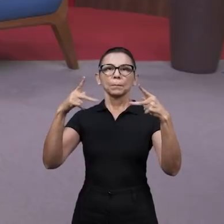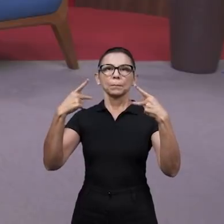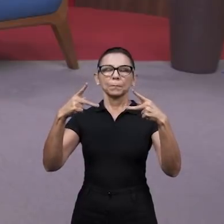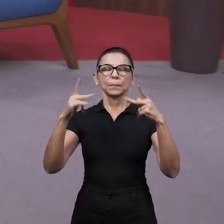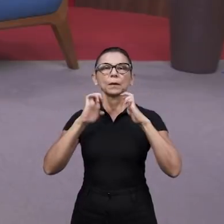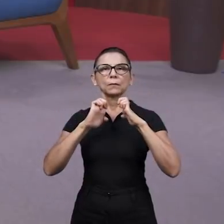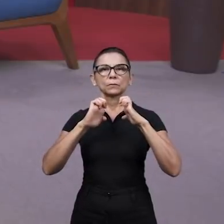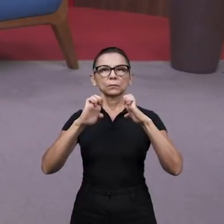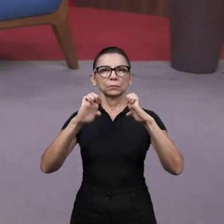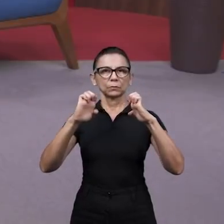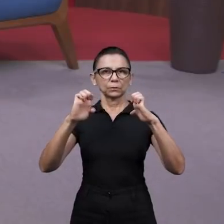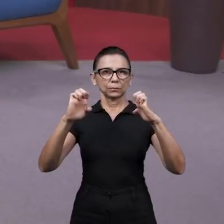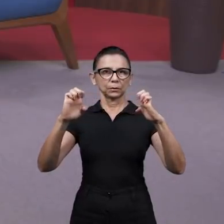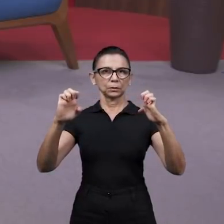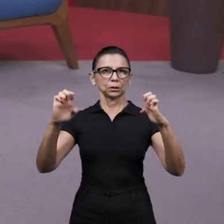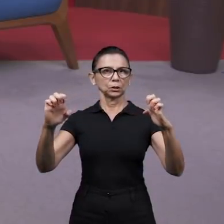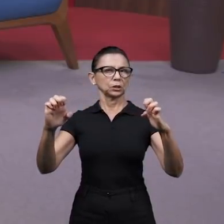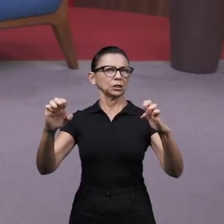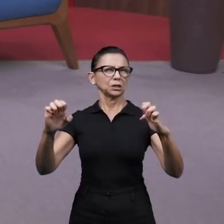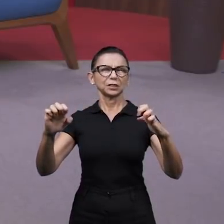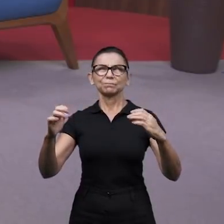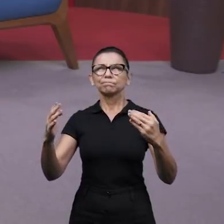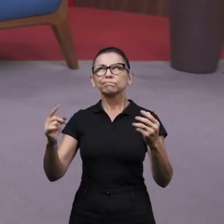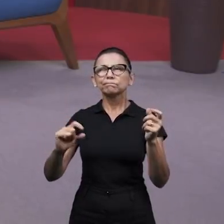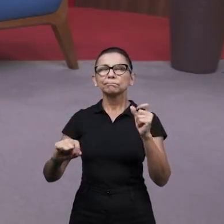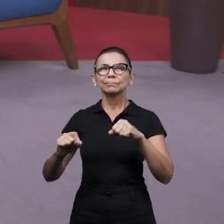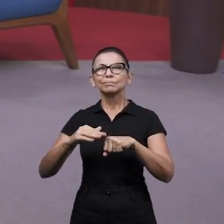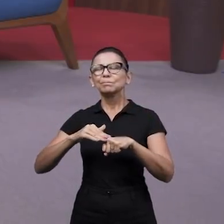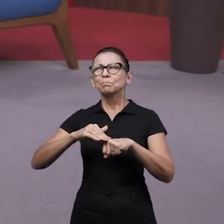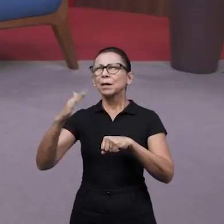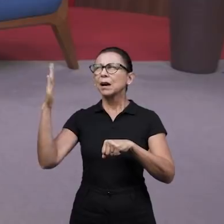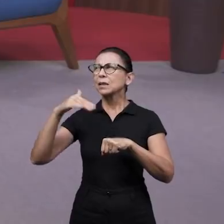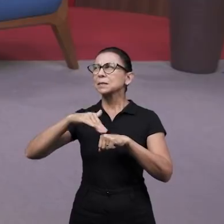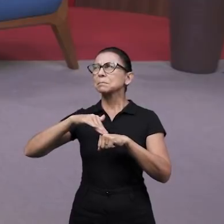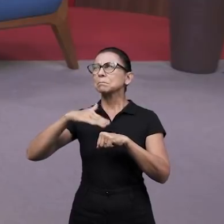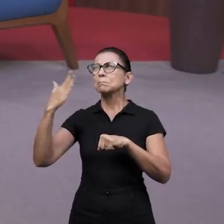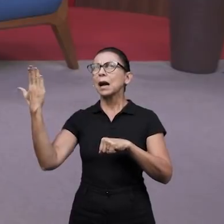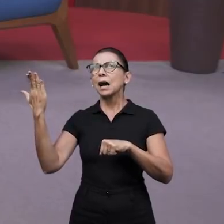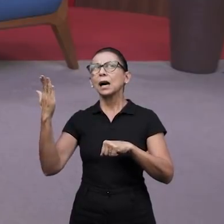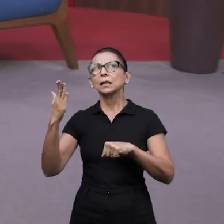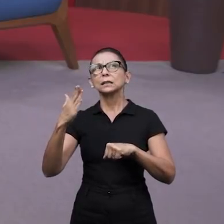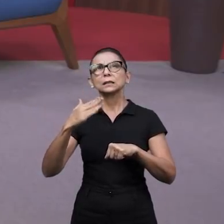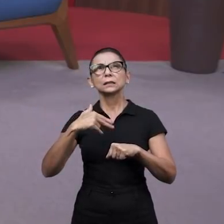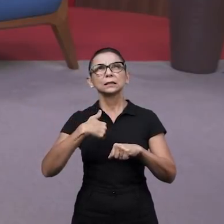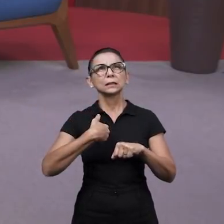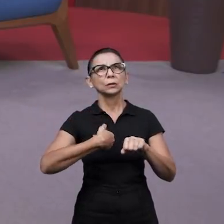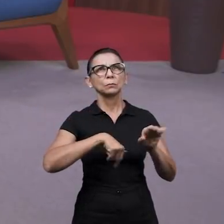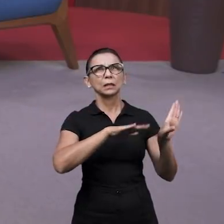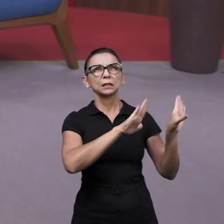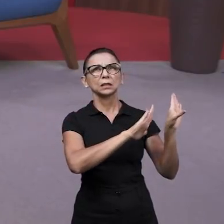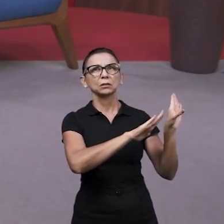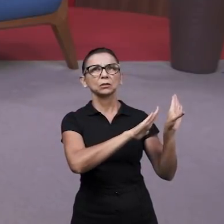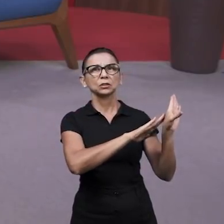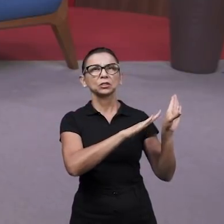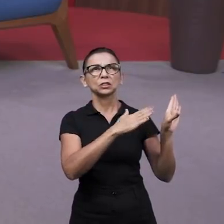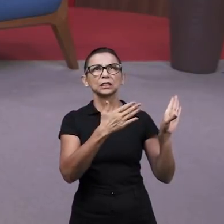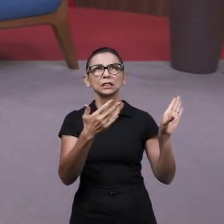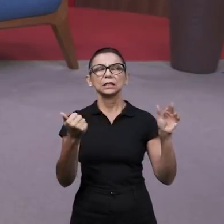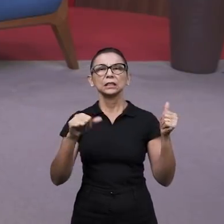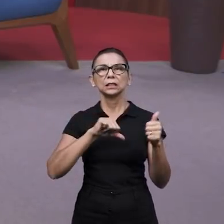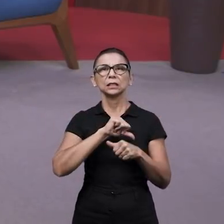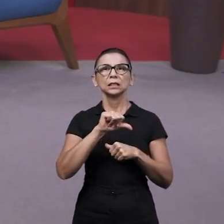Evangelho é muito mais do que a transmissão de uma ideologia, de uma forma de vida, de